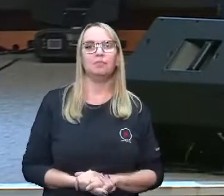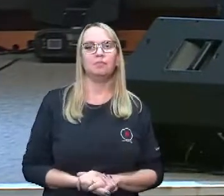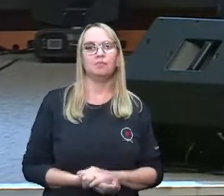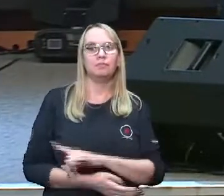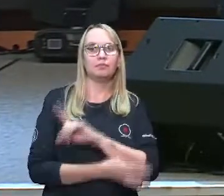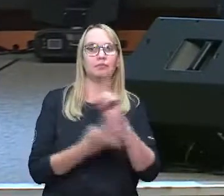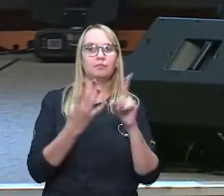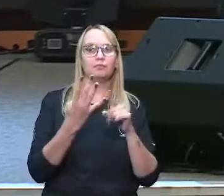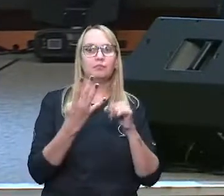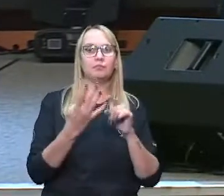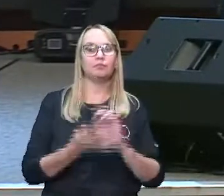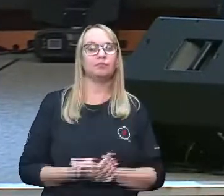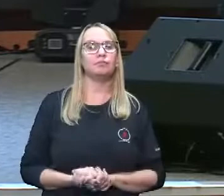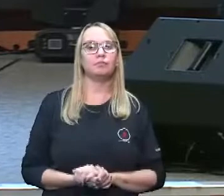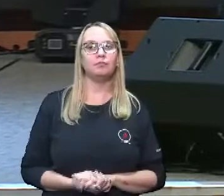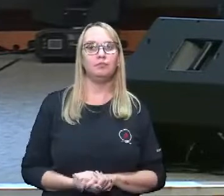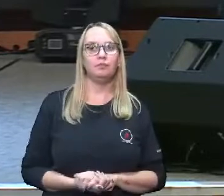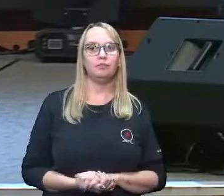Quarta coisa.